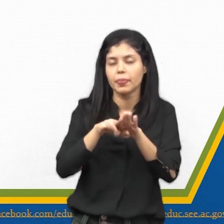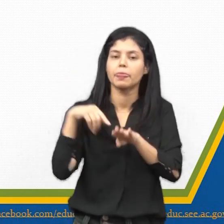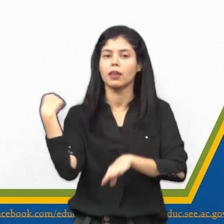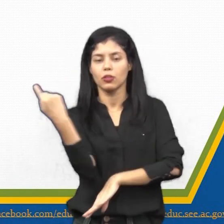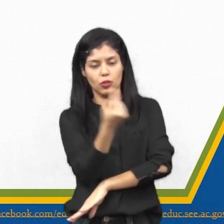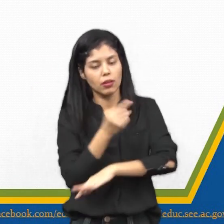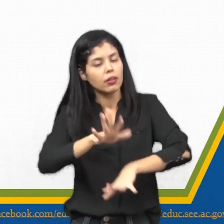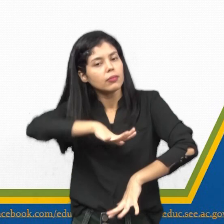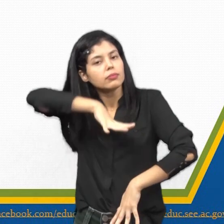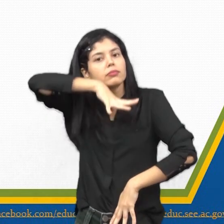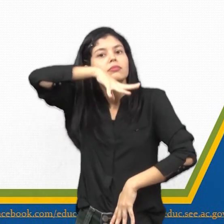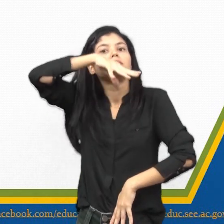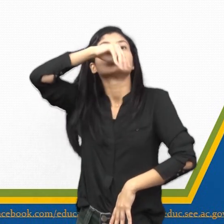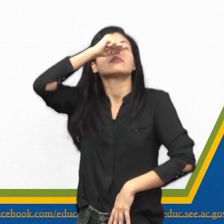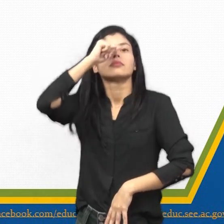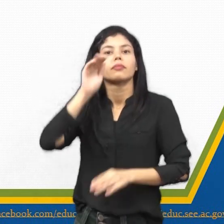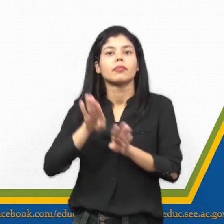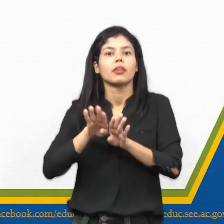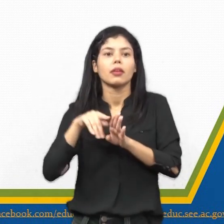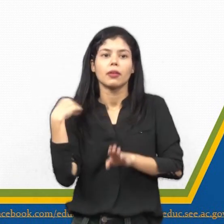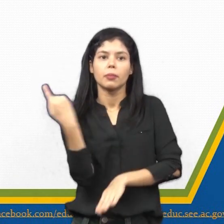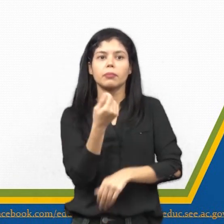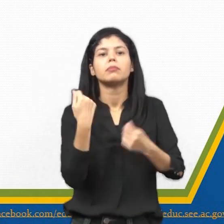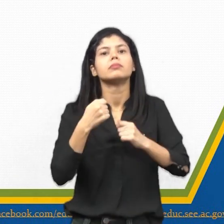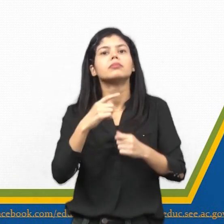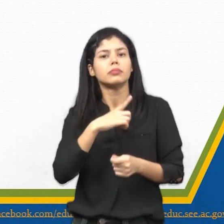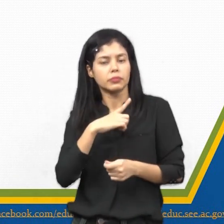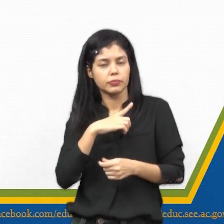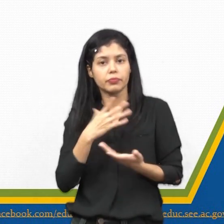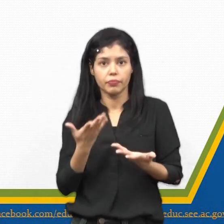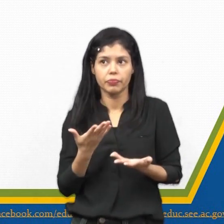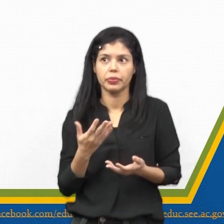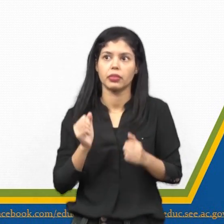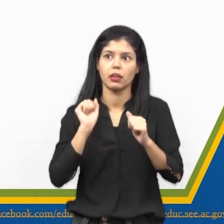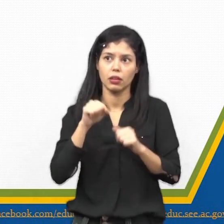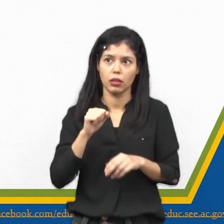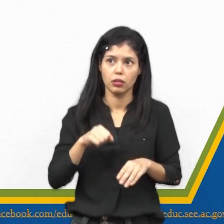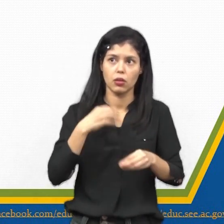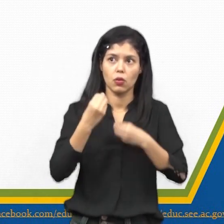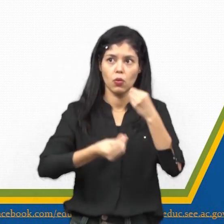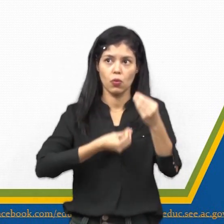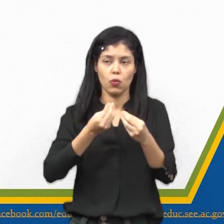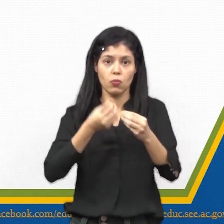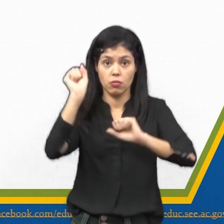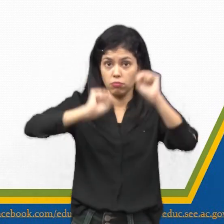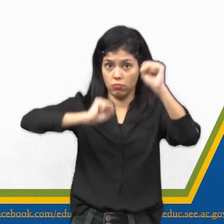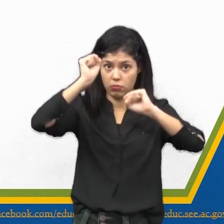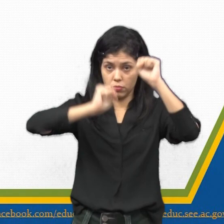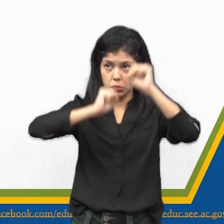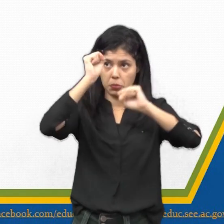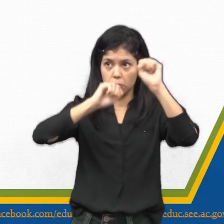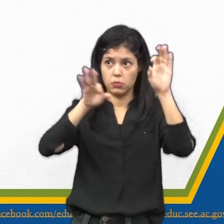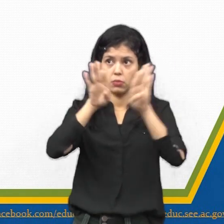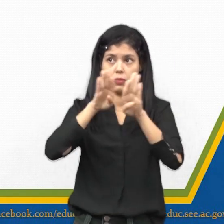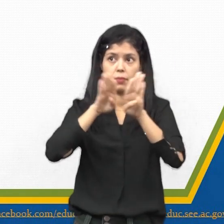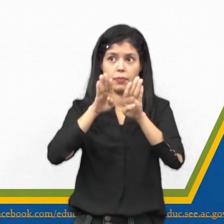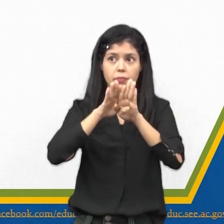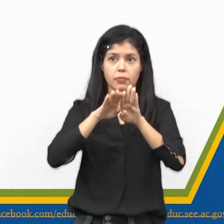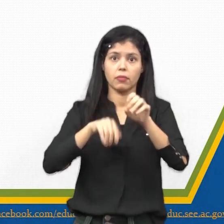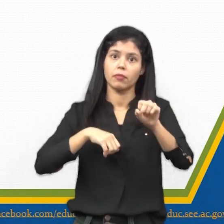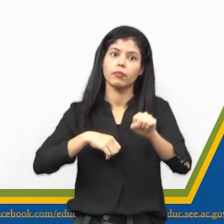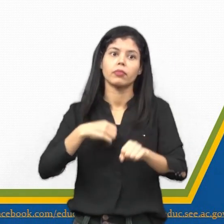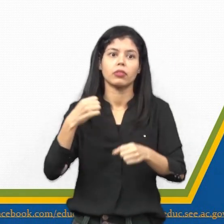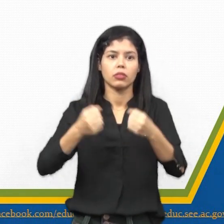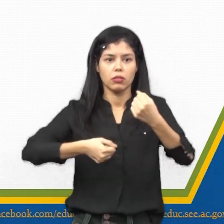nós respiramos, precisamos do gás oxigênio, assim como em indústrias e também nos